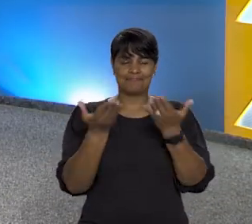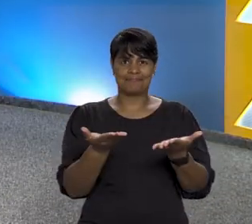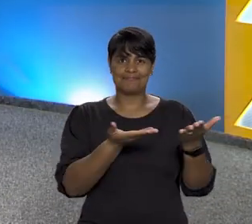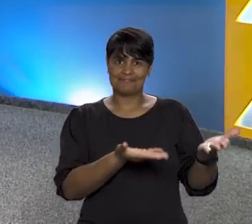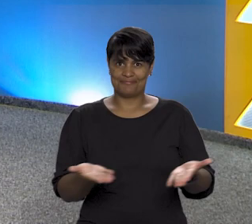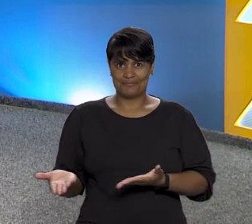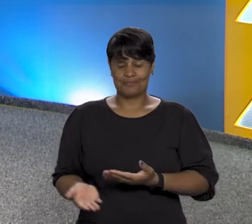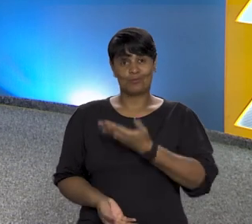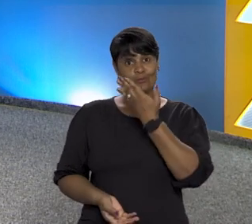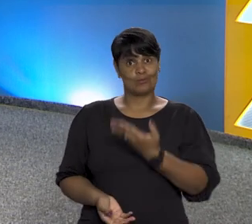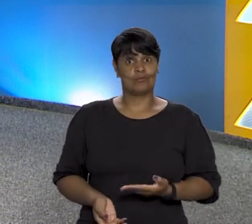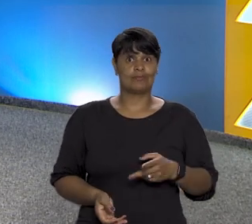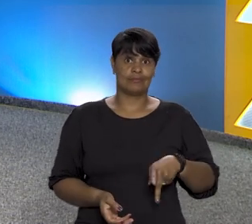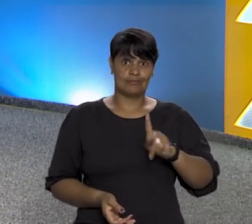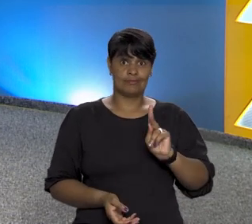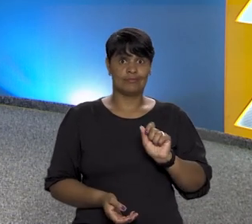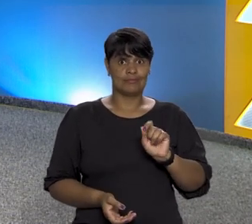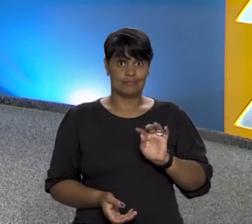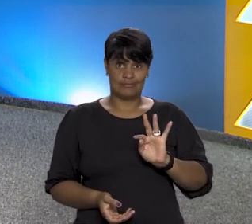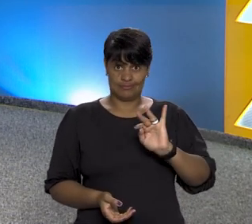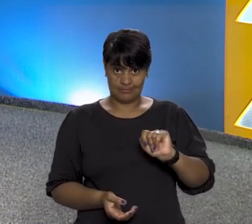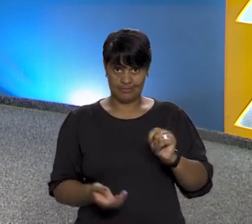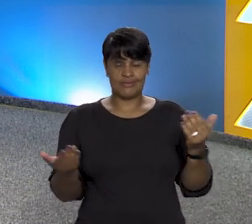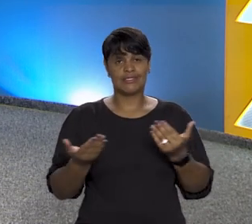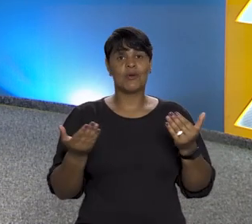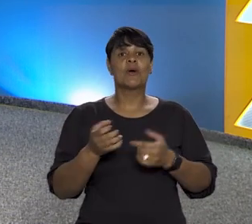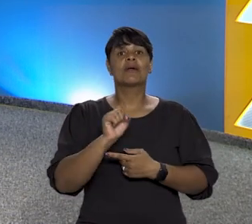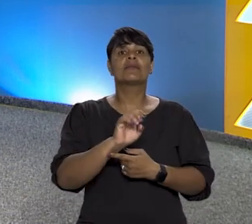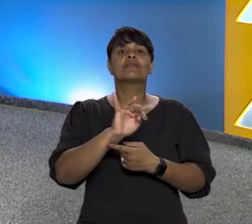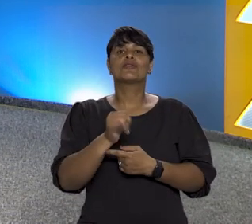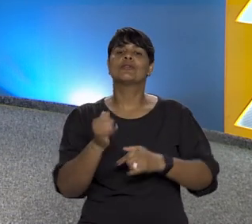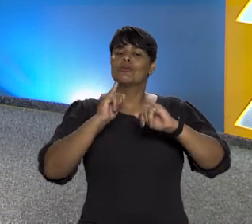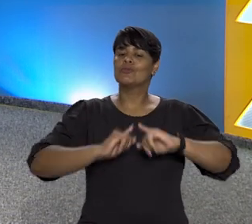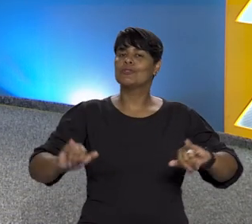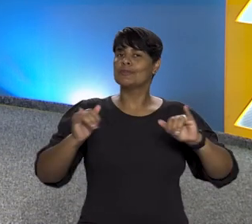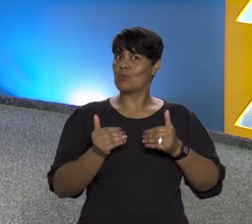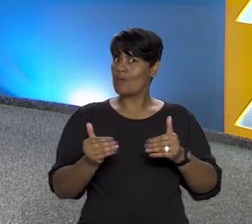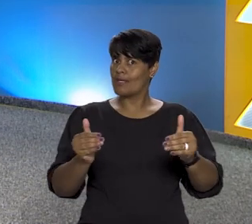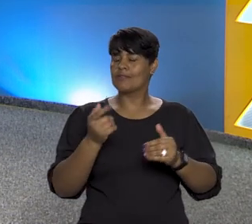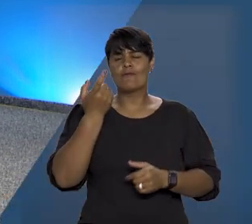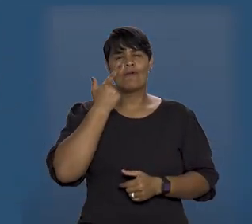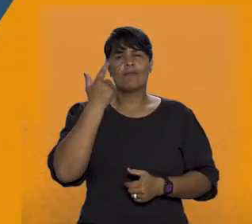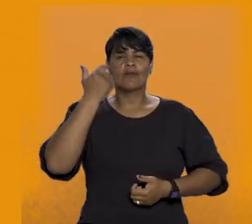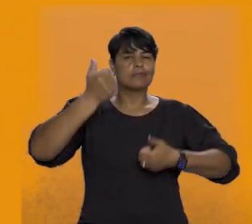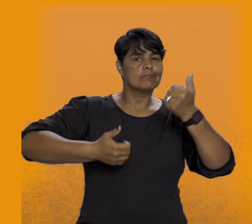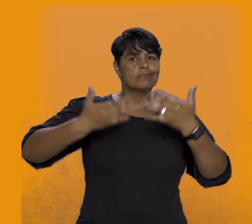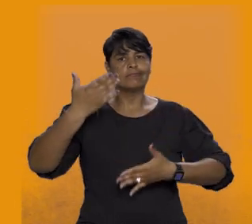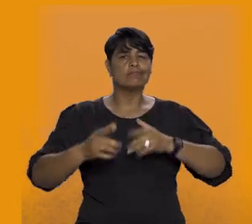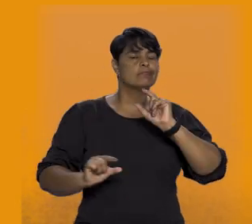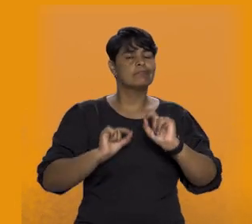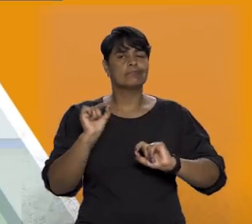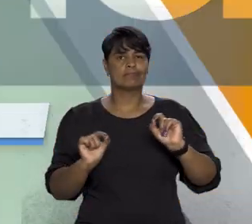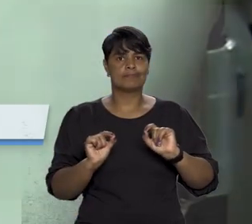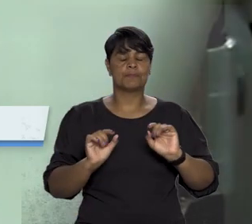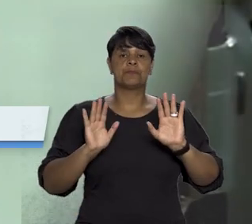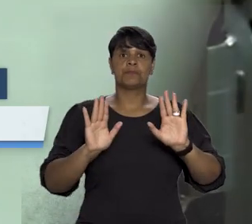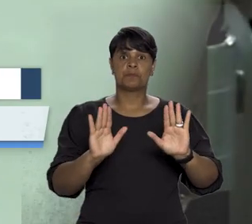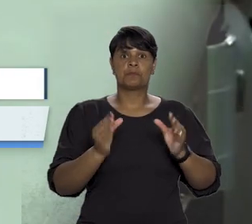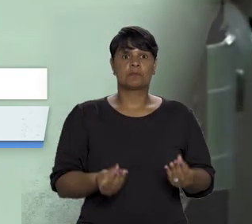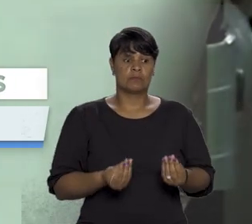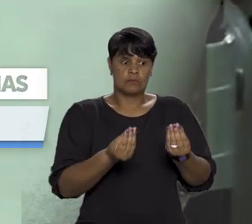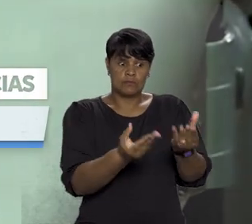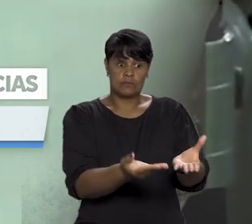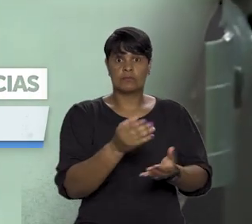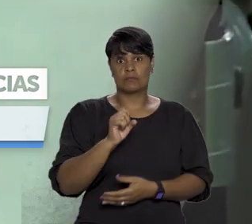eu sou o Kátia Gomes e o STJ notícias está no ar no programa de hoje você vai ver enviada ao